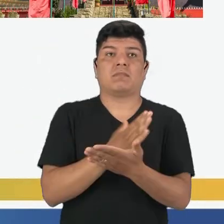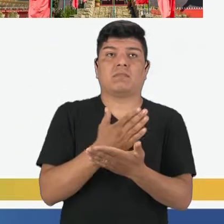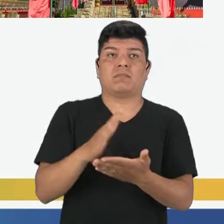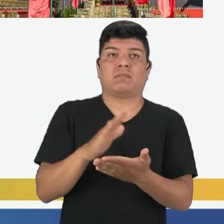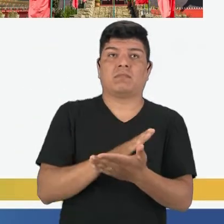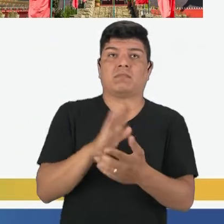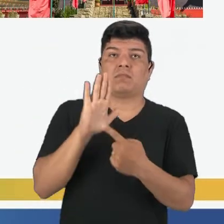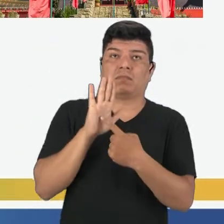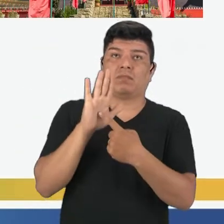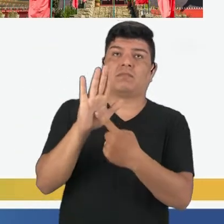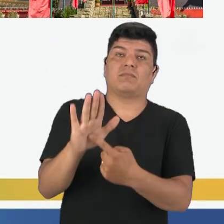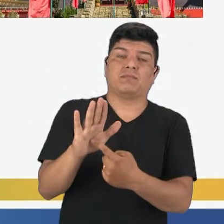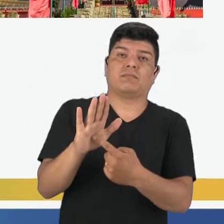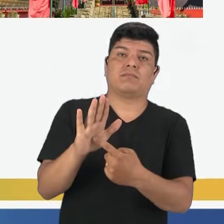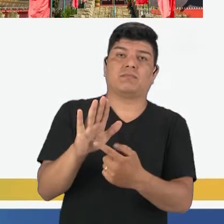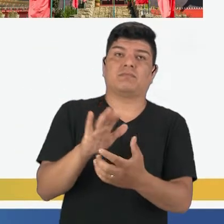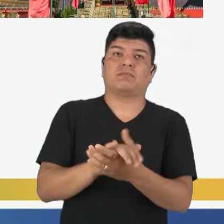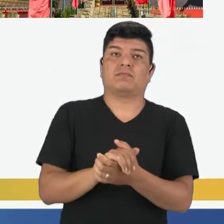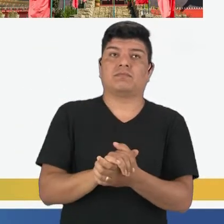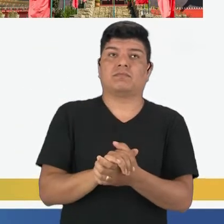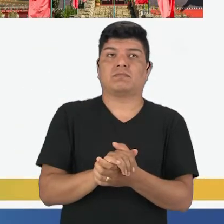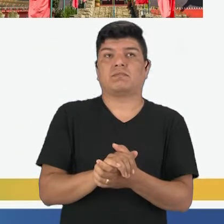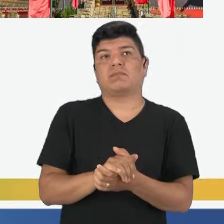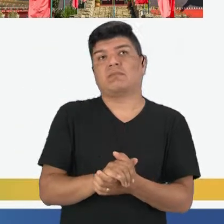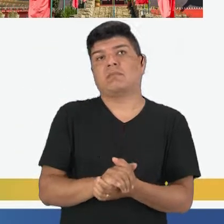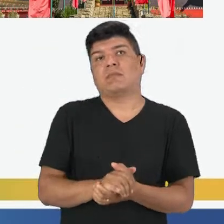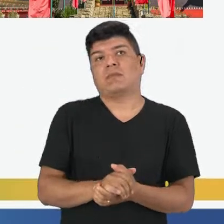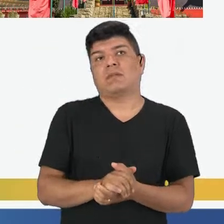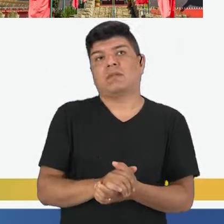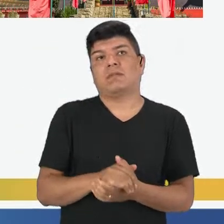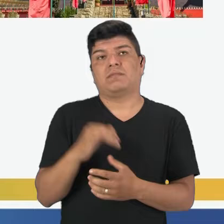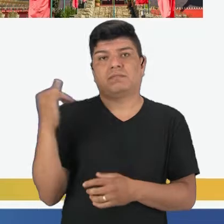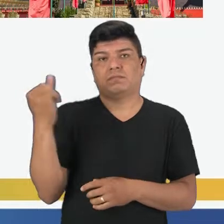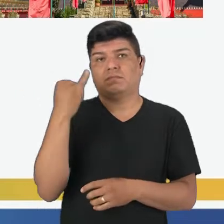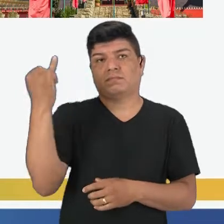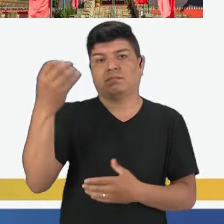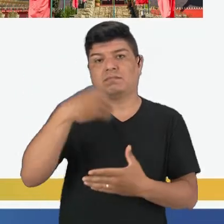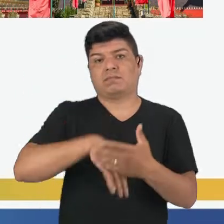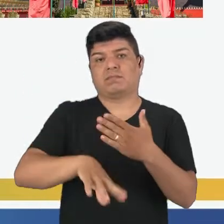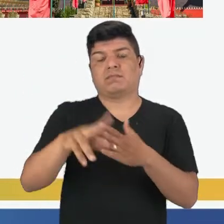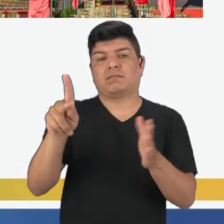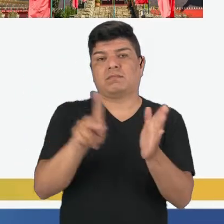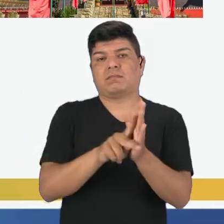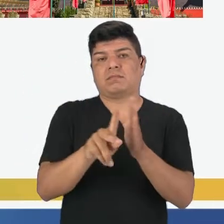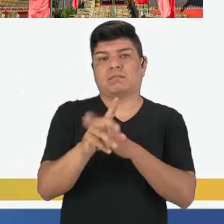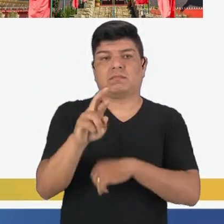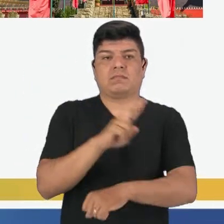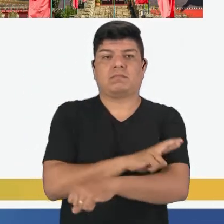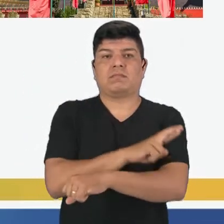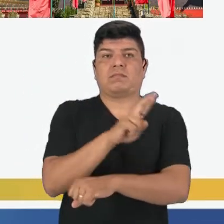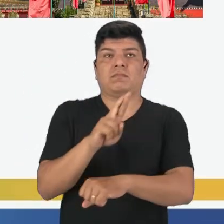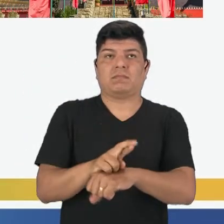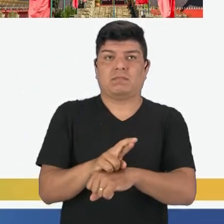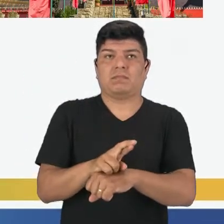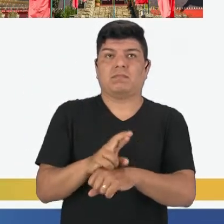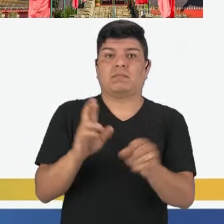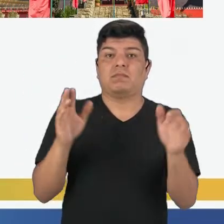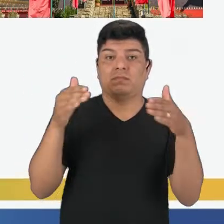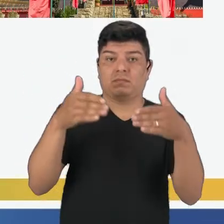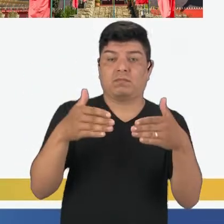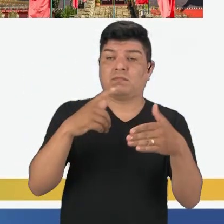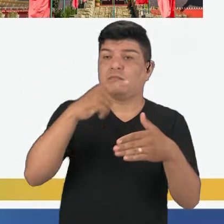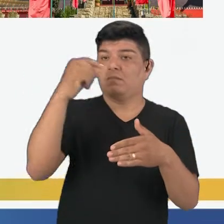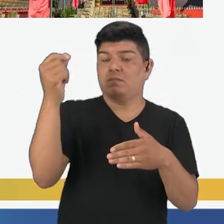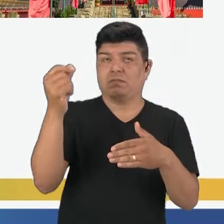que se projetam, não deixam de ser importantes dentro da sua própria religião, mas se projetaram para